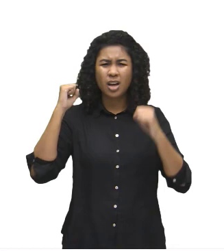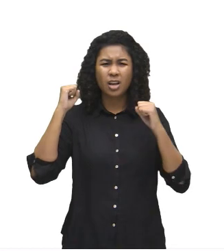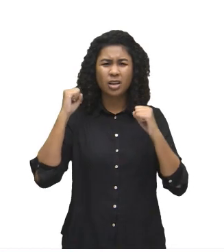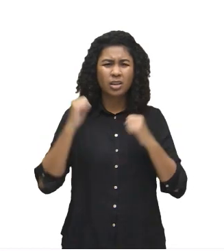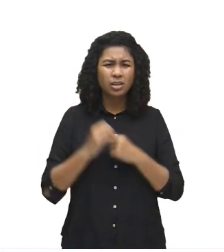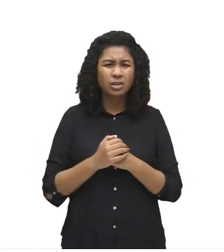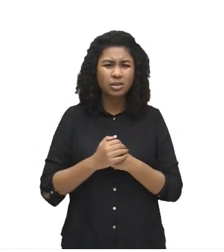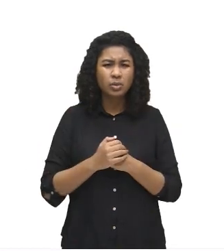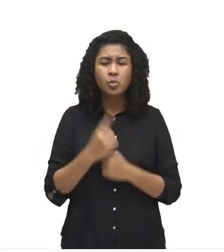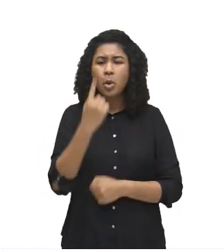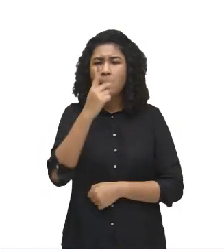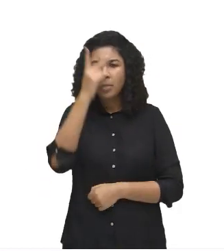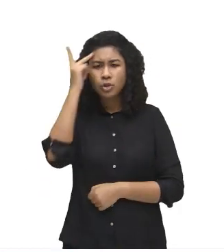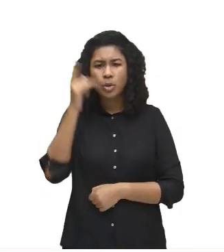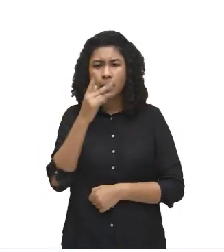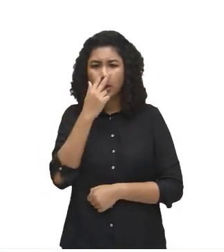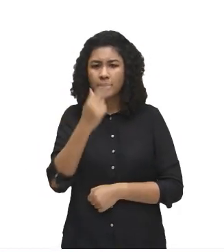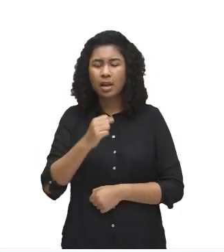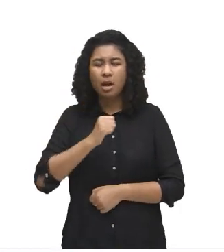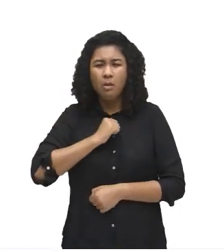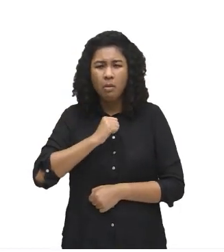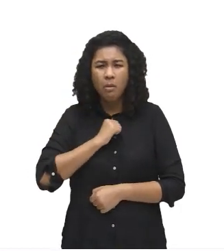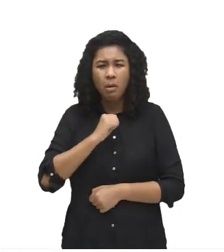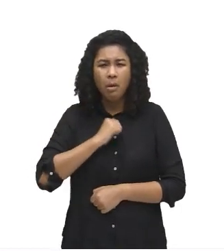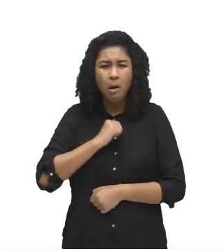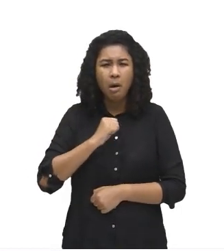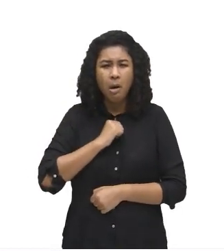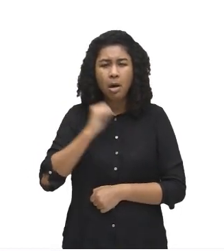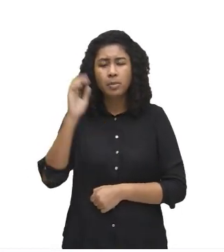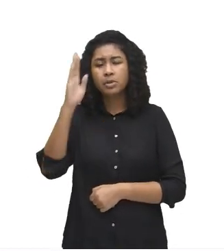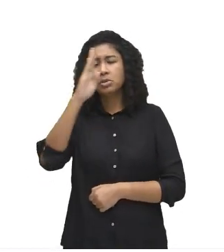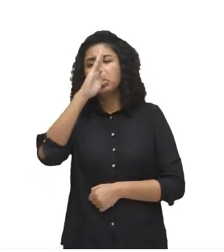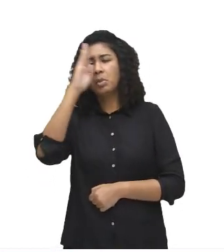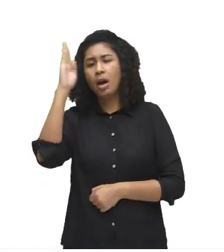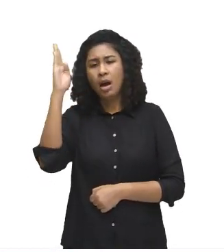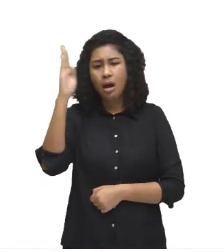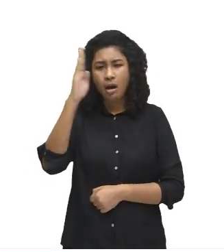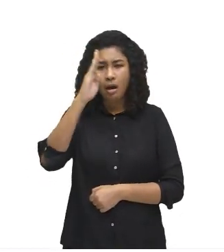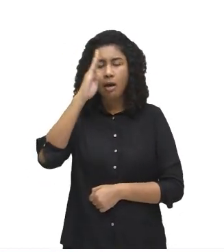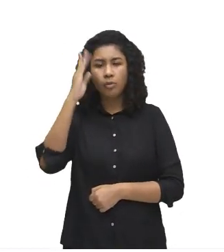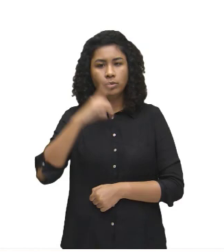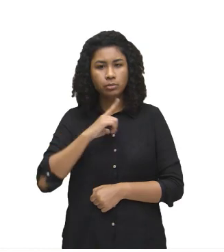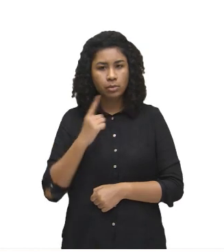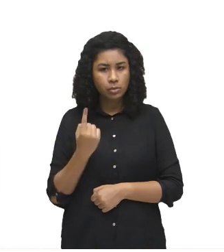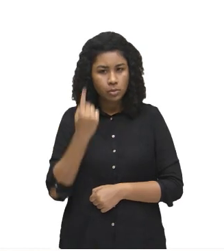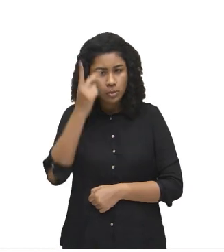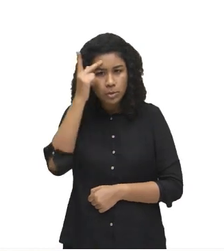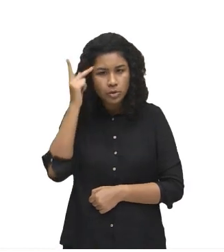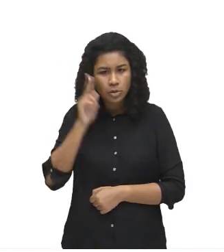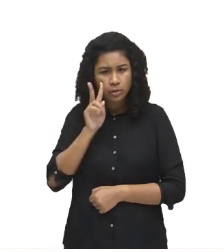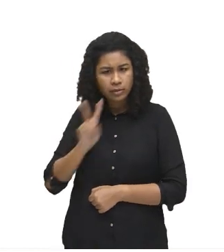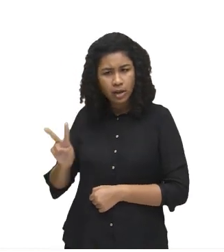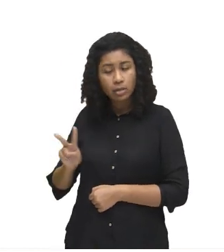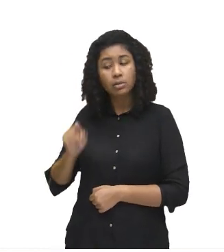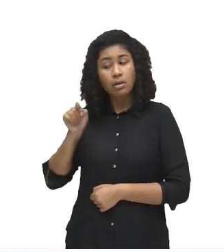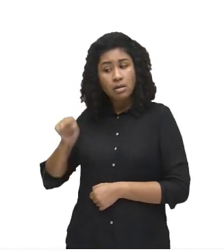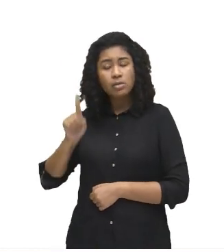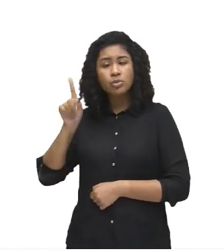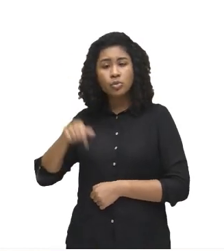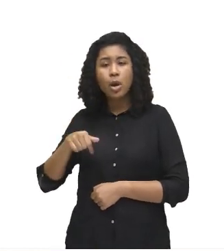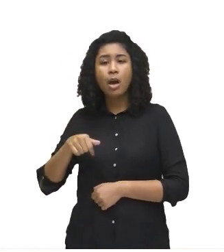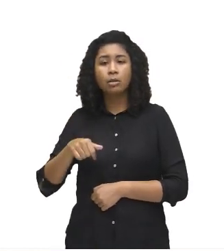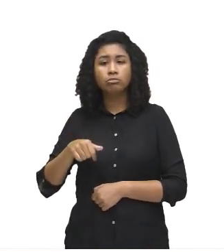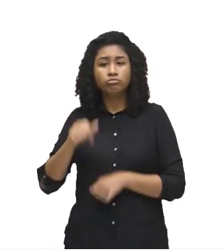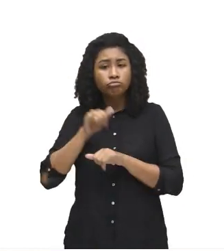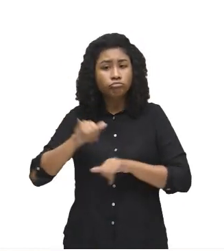Está mal, passando mal. Também comunica, transmite uma mensagem. Então, nós temos sim, como você observou aí